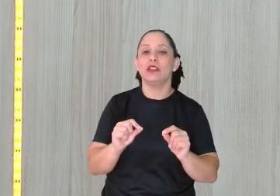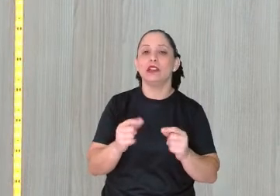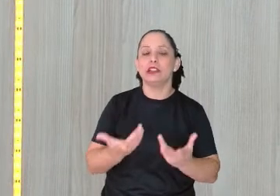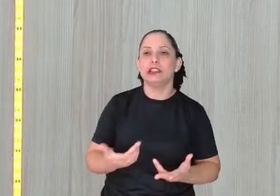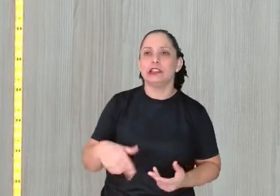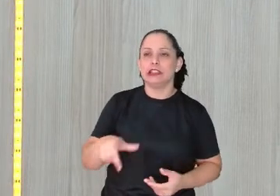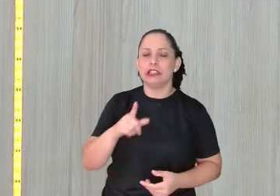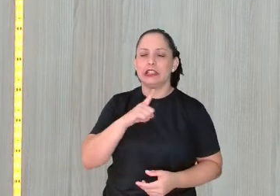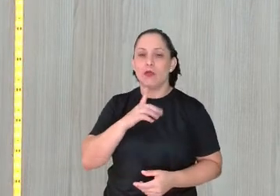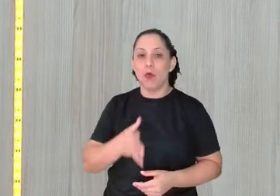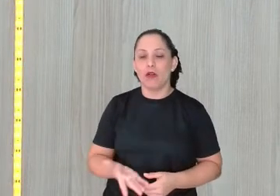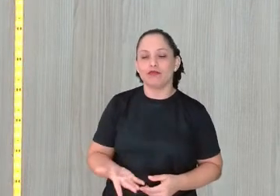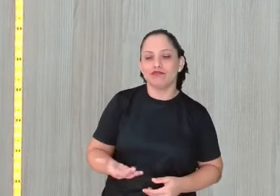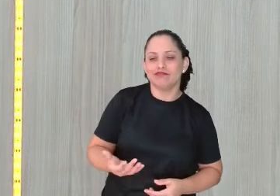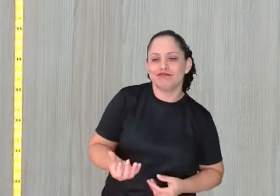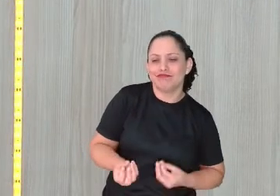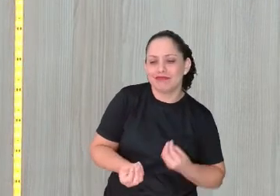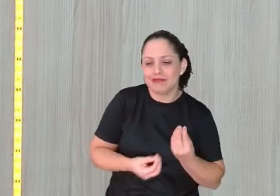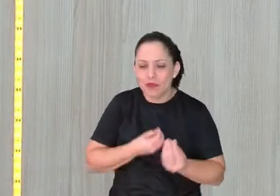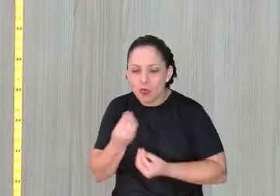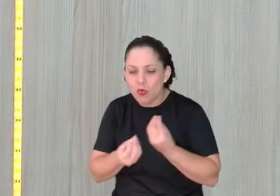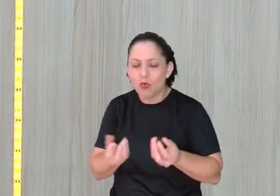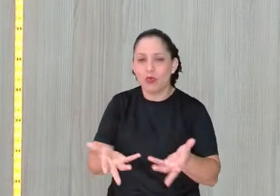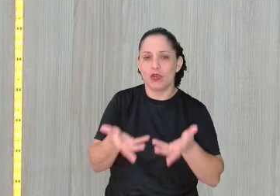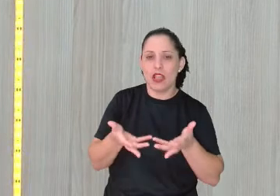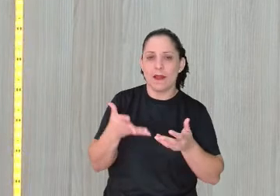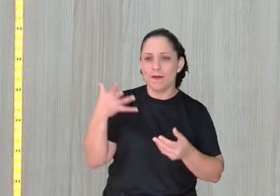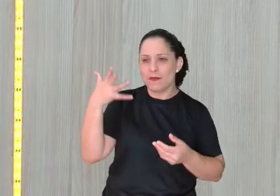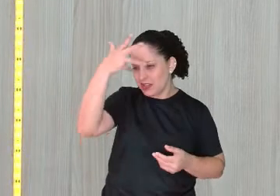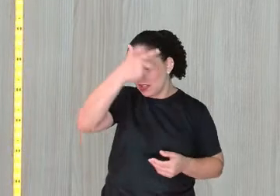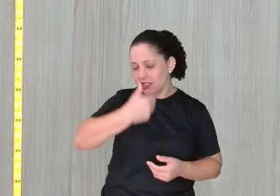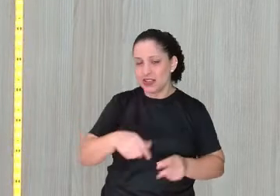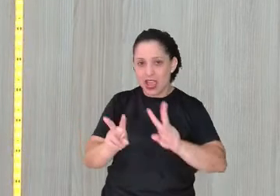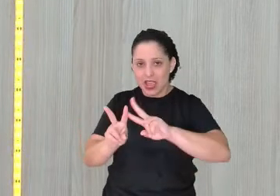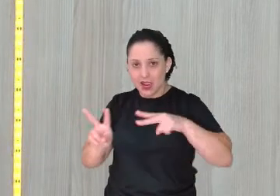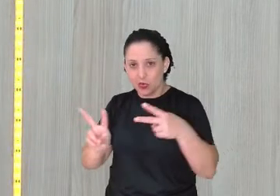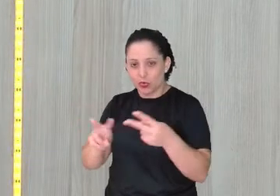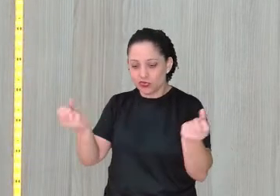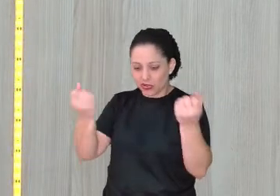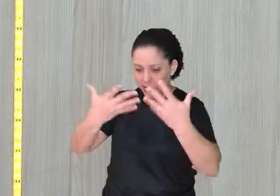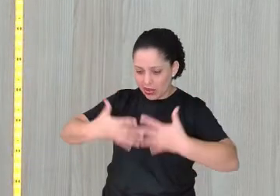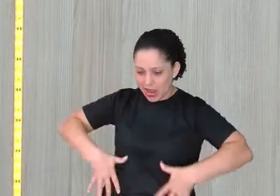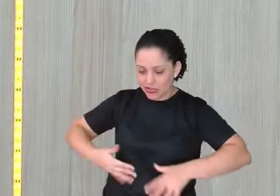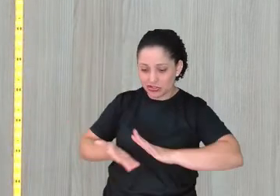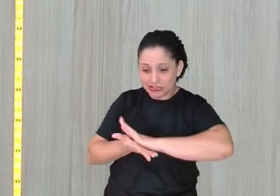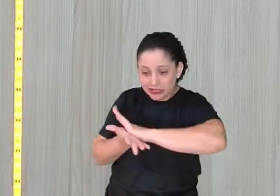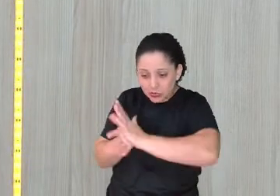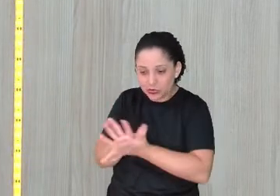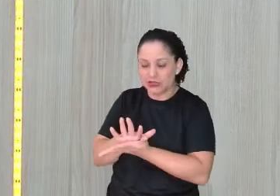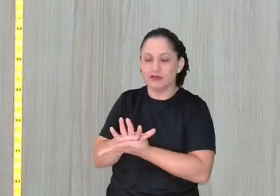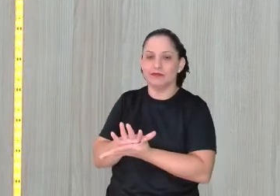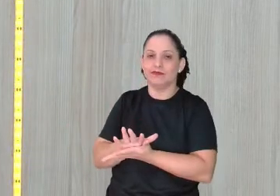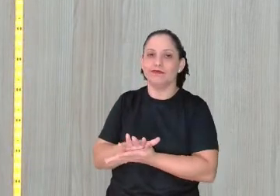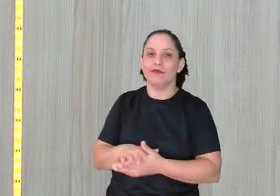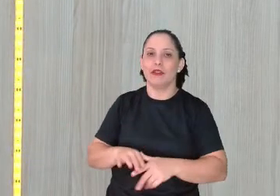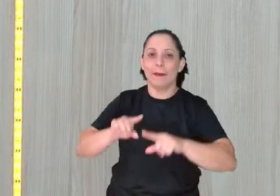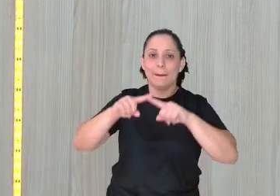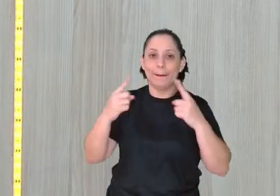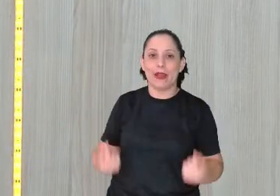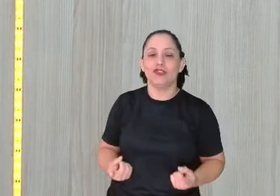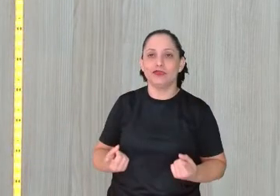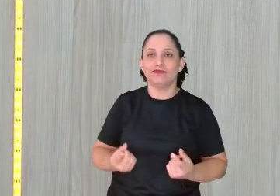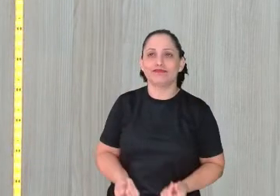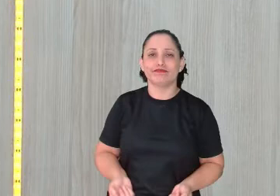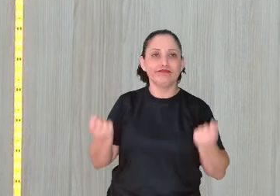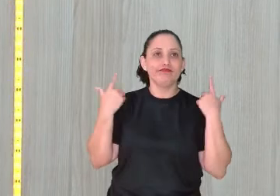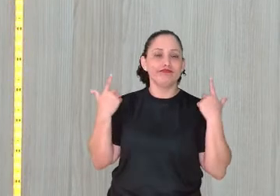beleza, a não o esgotamento dos recursos naturais, mas você não pensa no acesso dele, né,